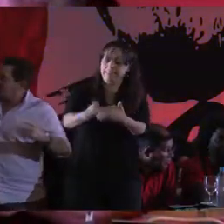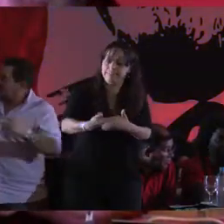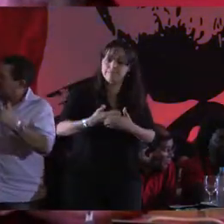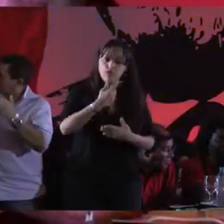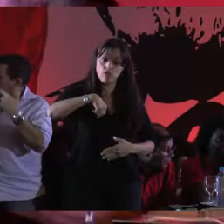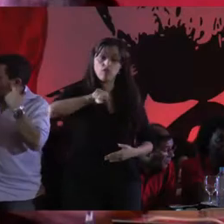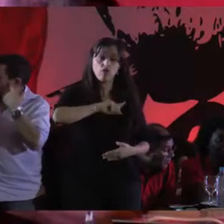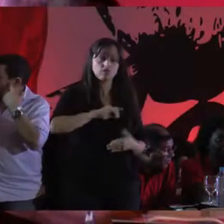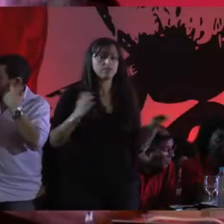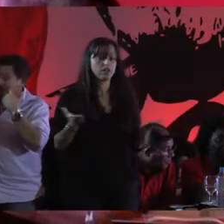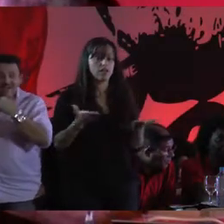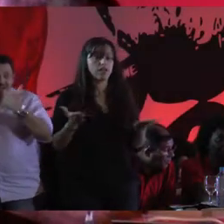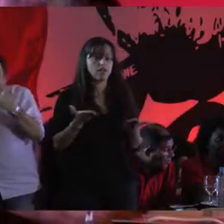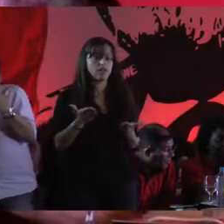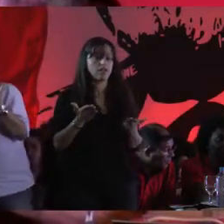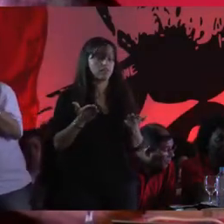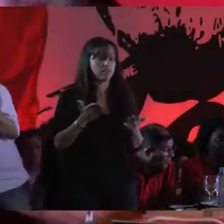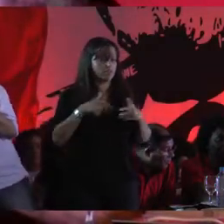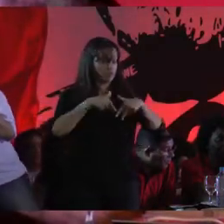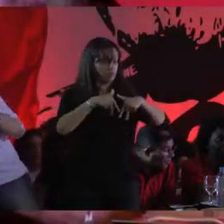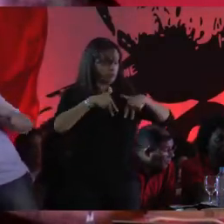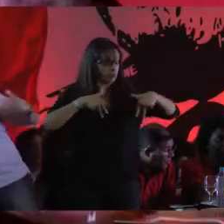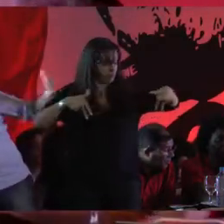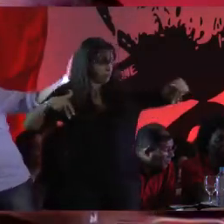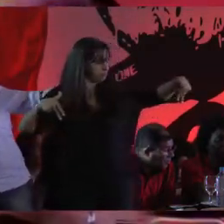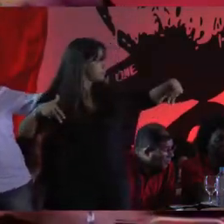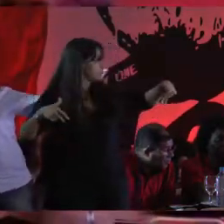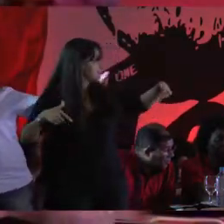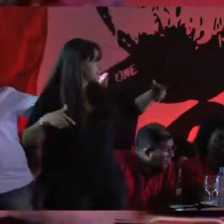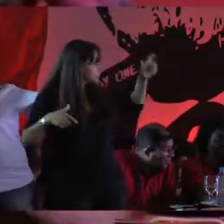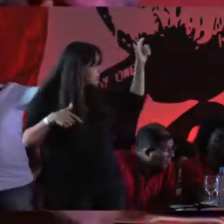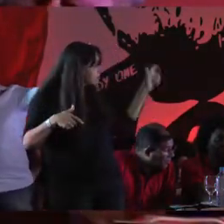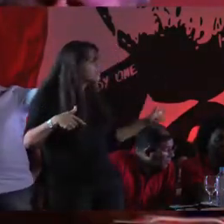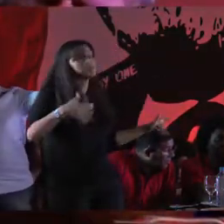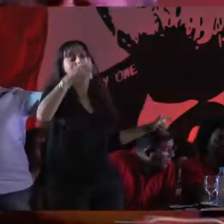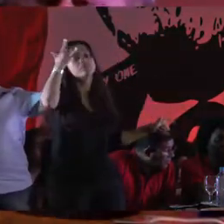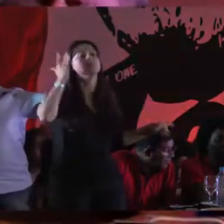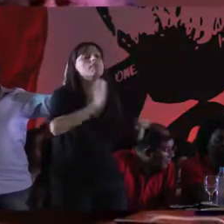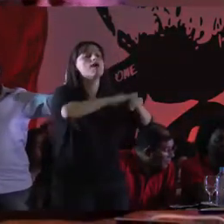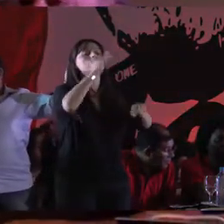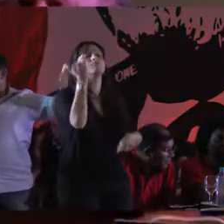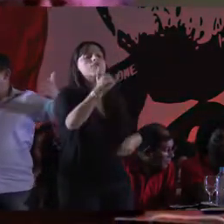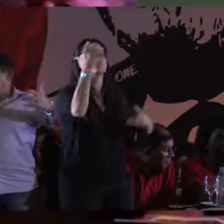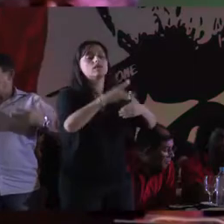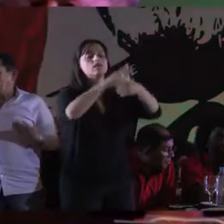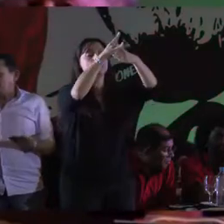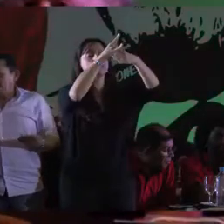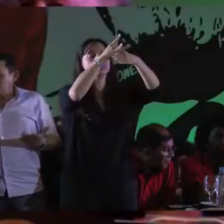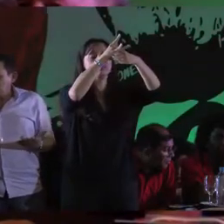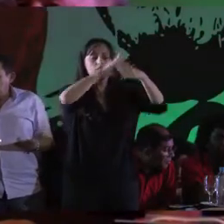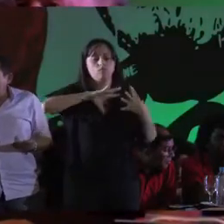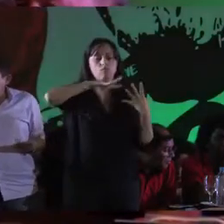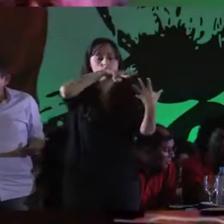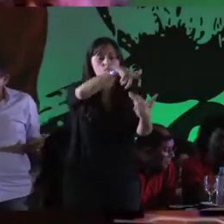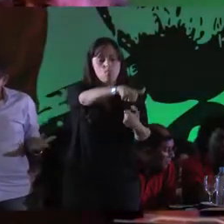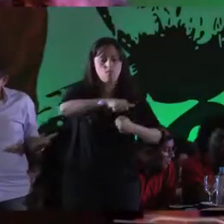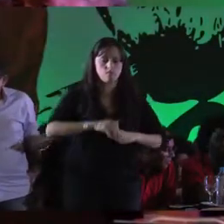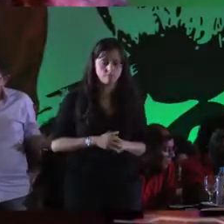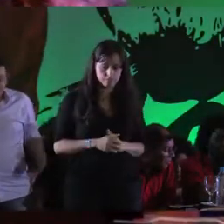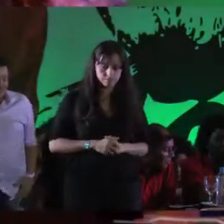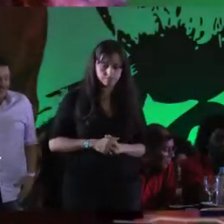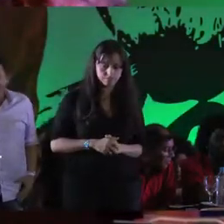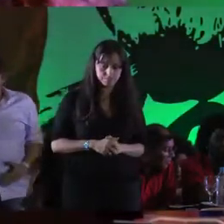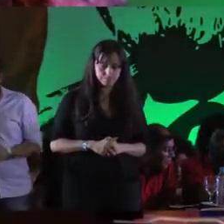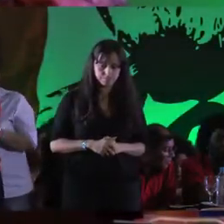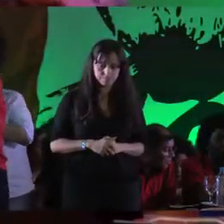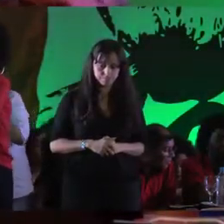mais importante liderança da esquerda deste planeta, companheiros e companheiras, que confunde a